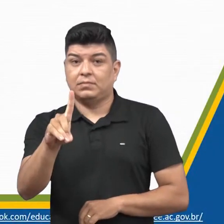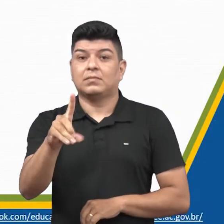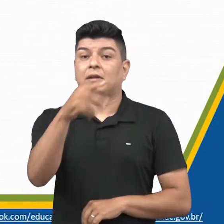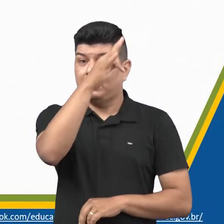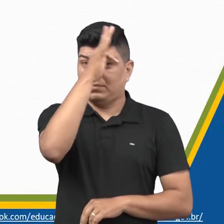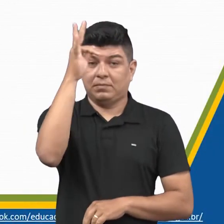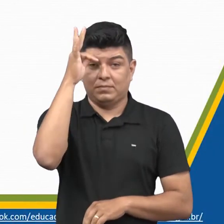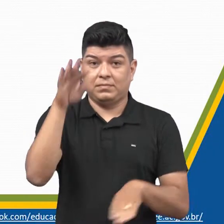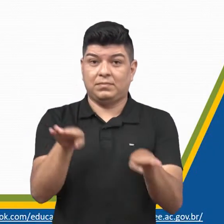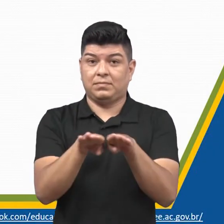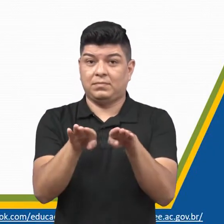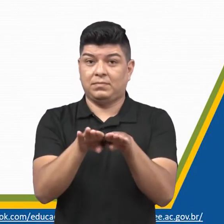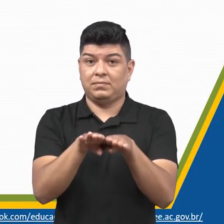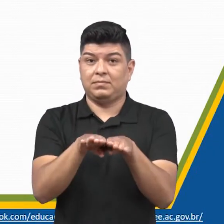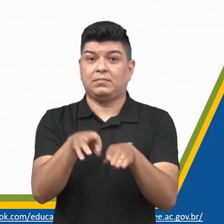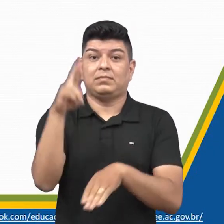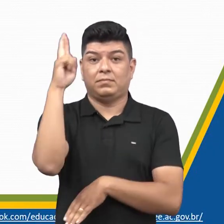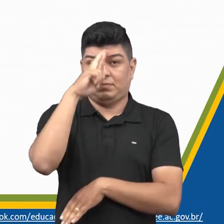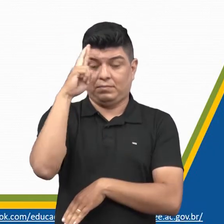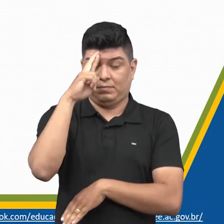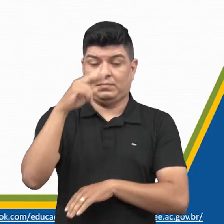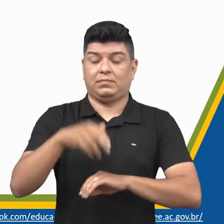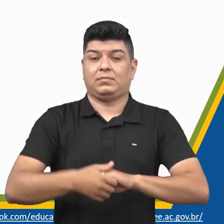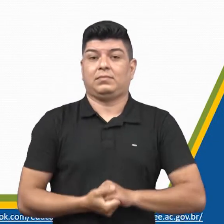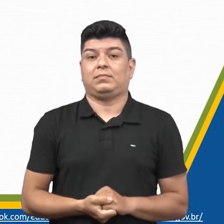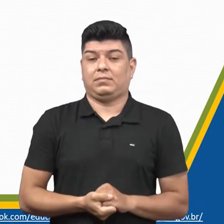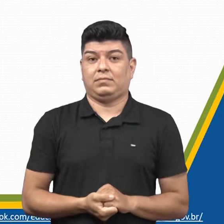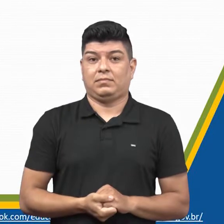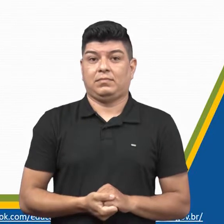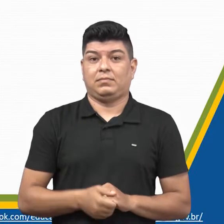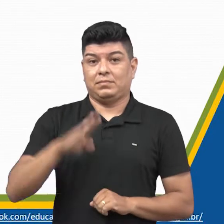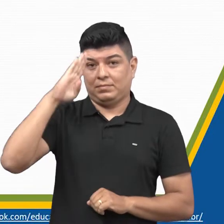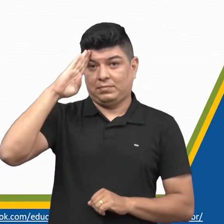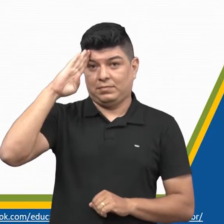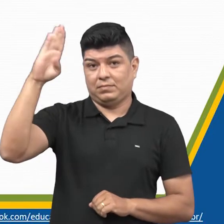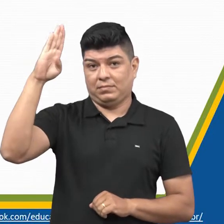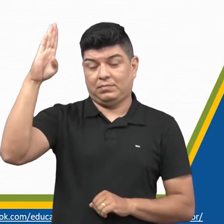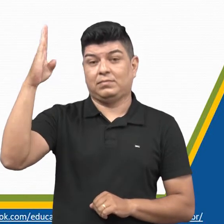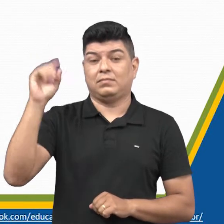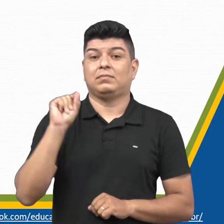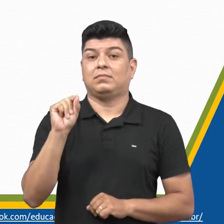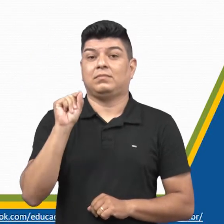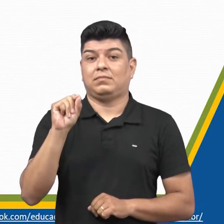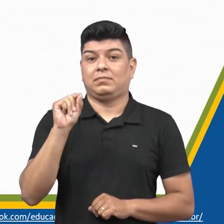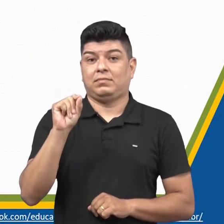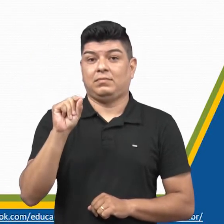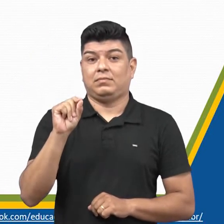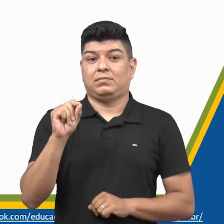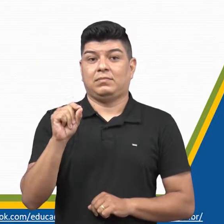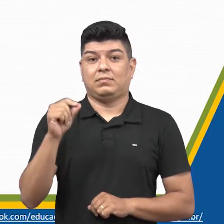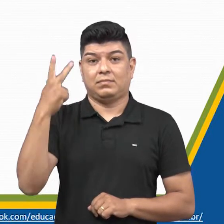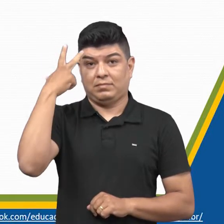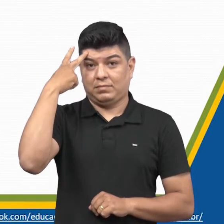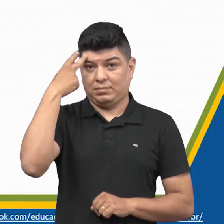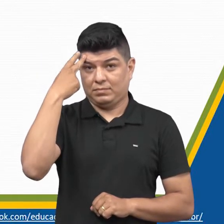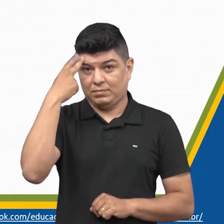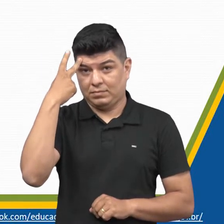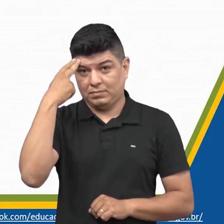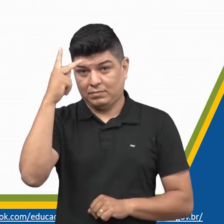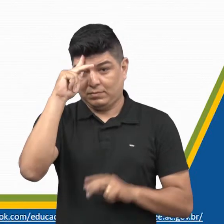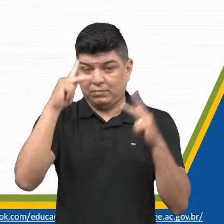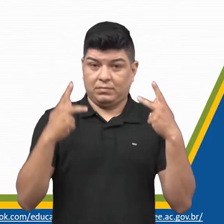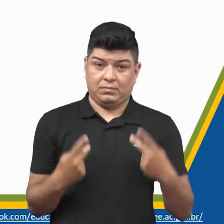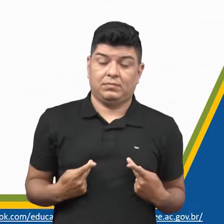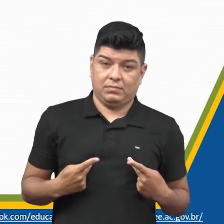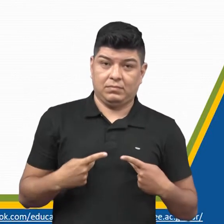e também historiador. Uma das suas principais obras é o Tratado da Natureza Humana e Investigação